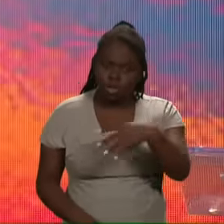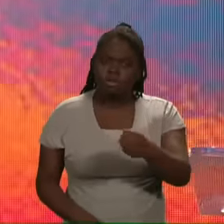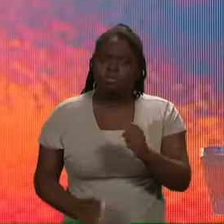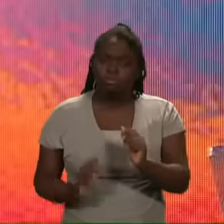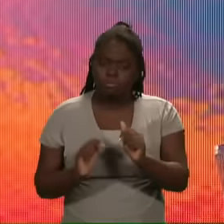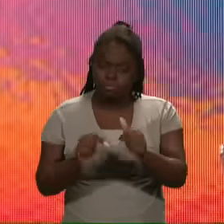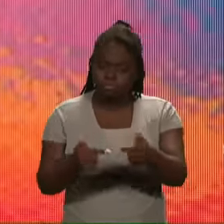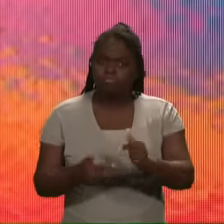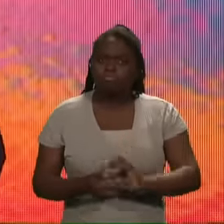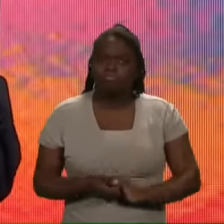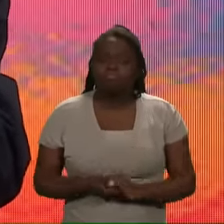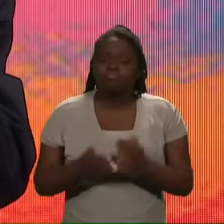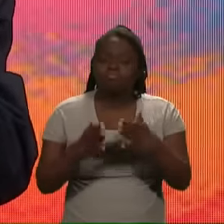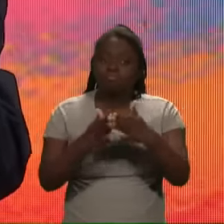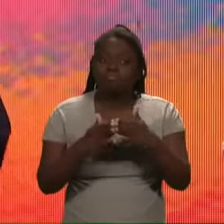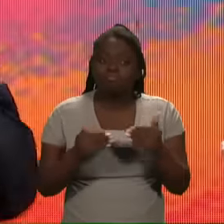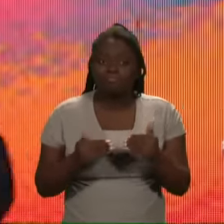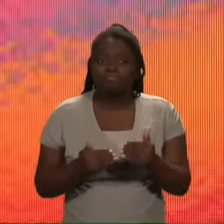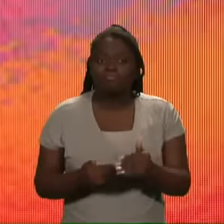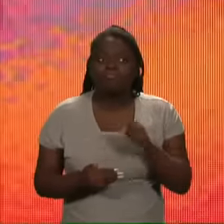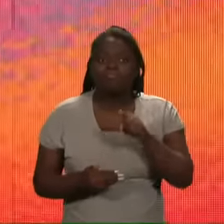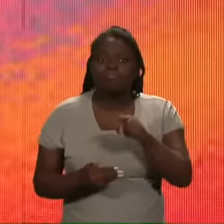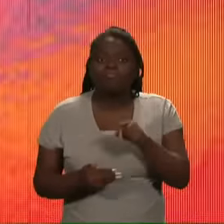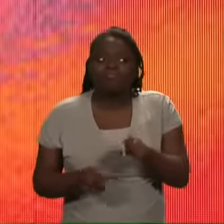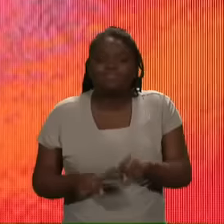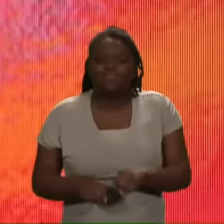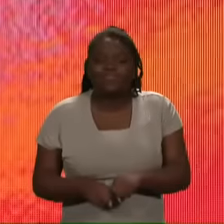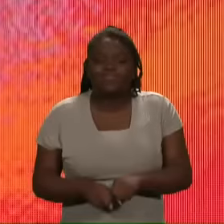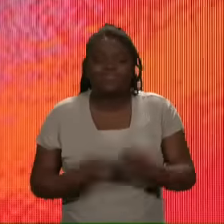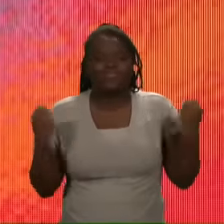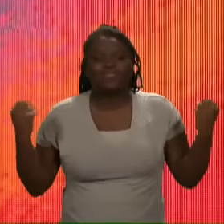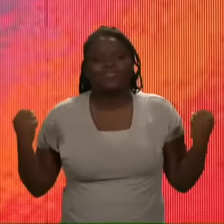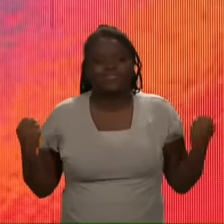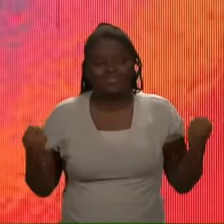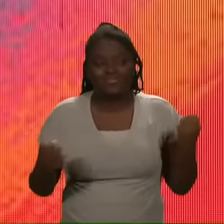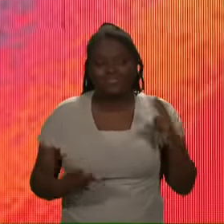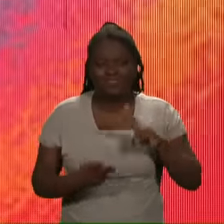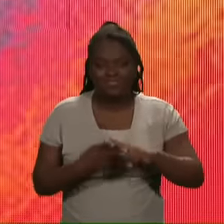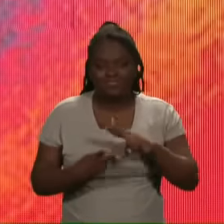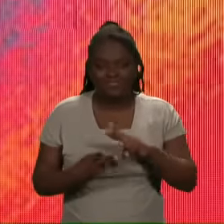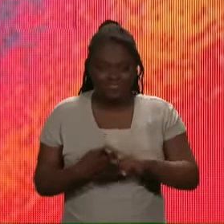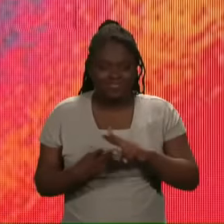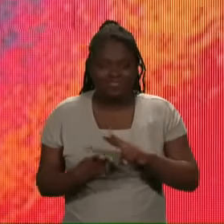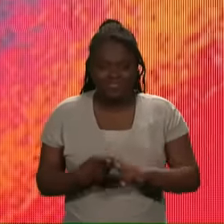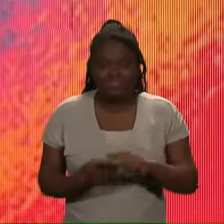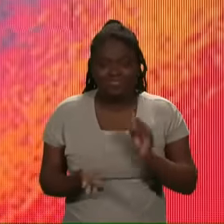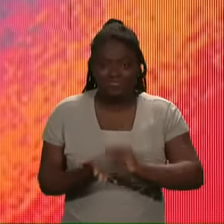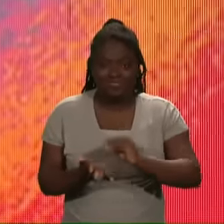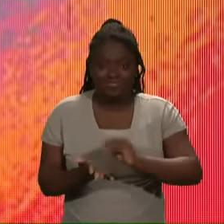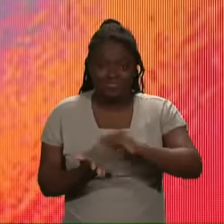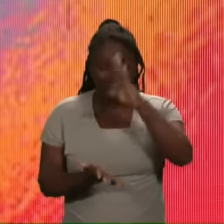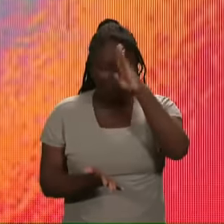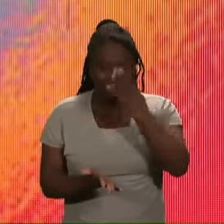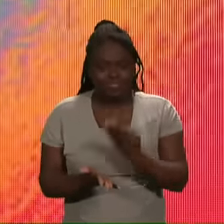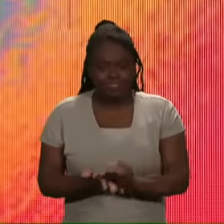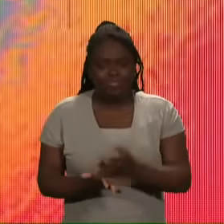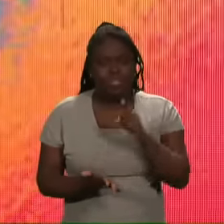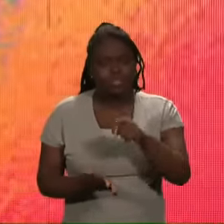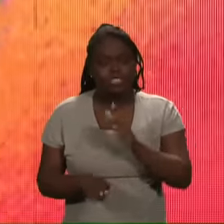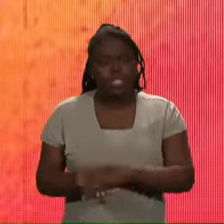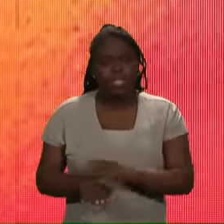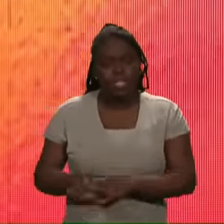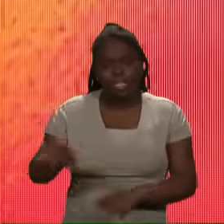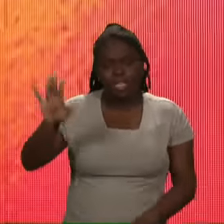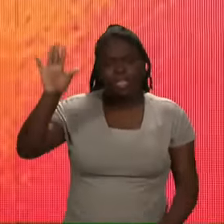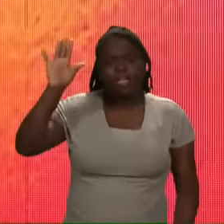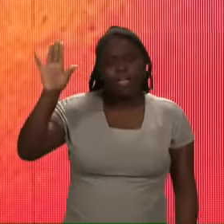fazer. Eu vou pedir que você quebre a corrente das trevas da incredulidade. Você que levantou a sua